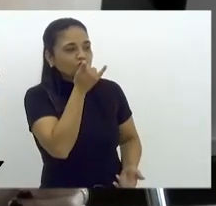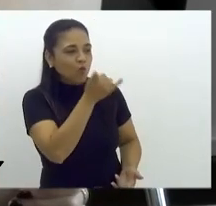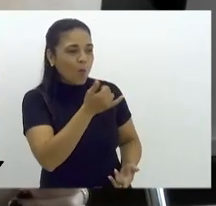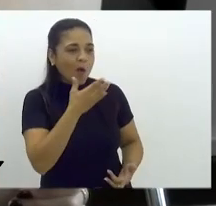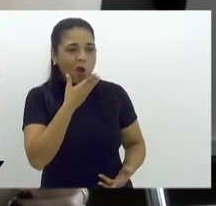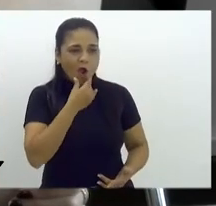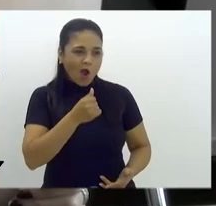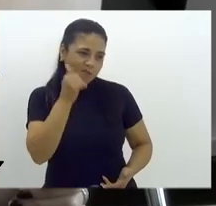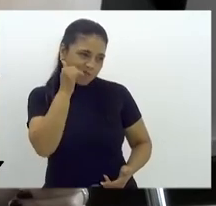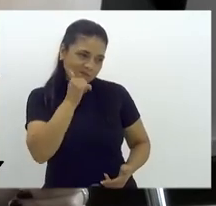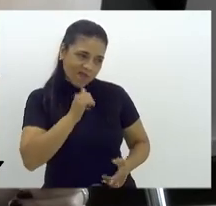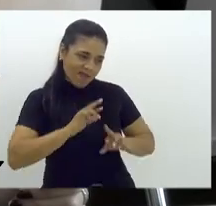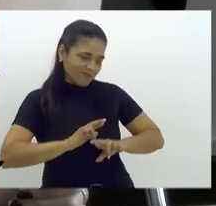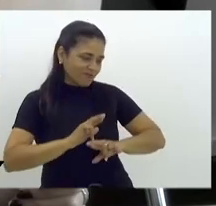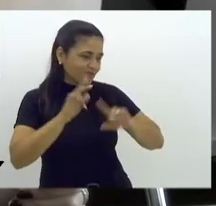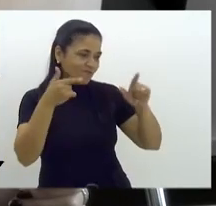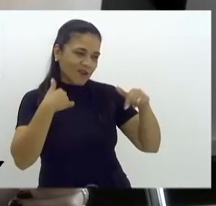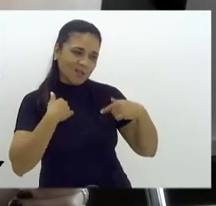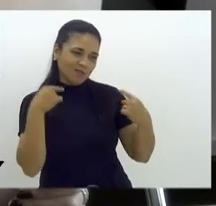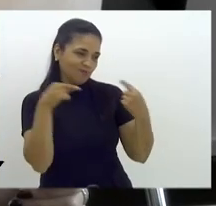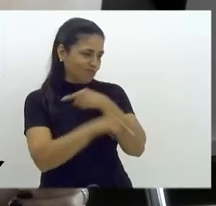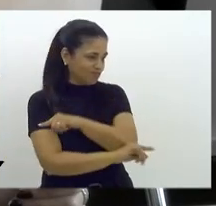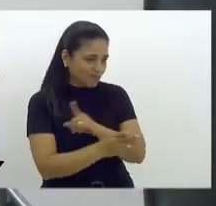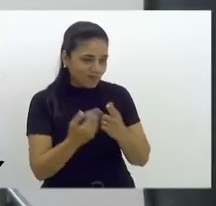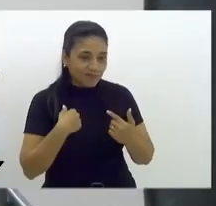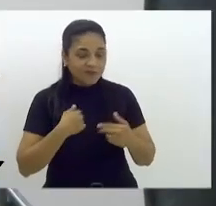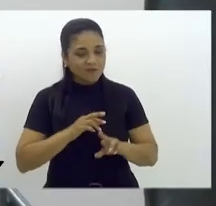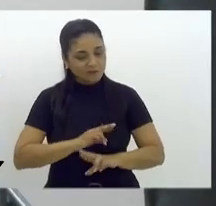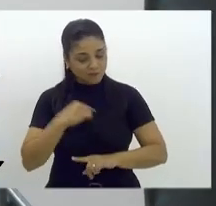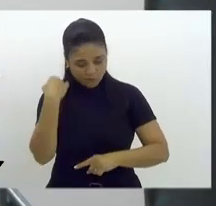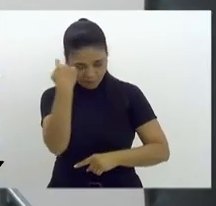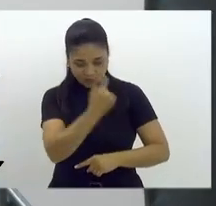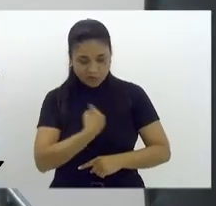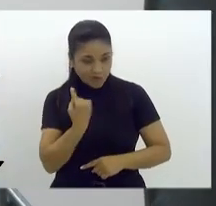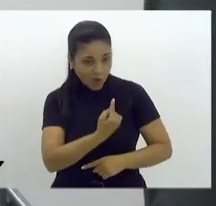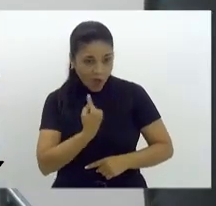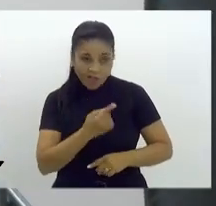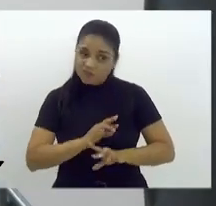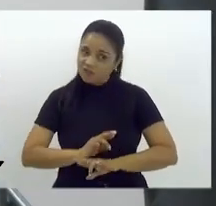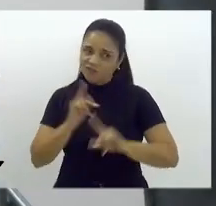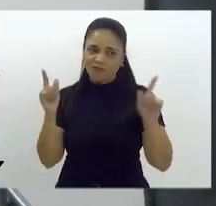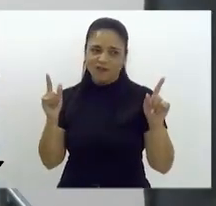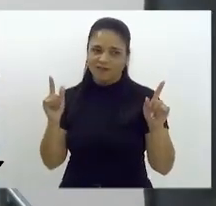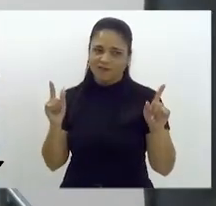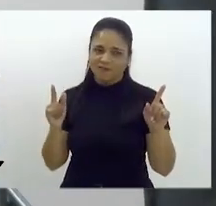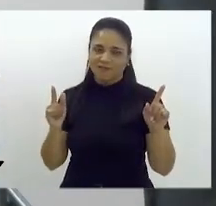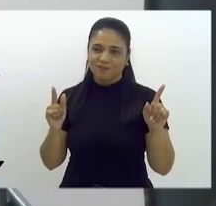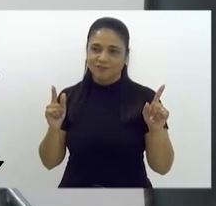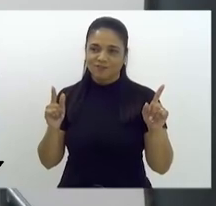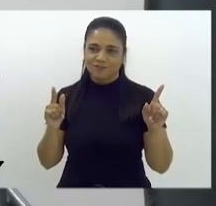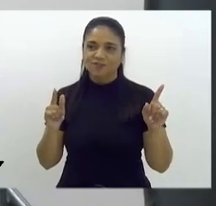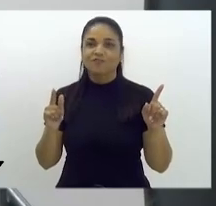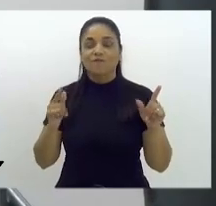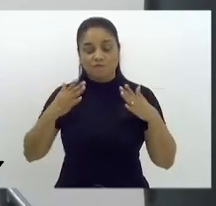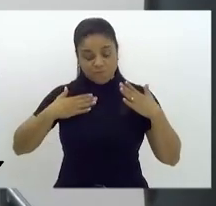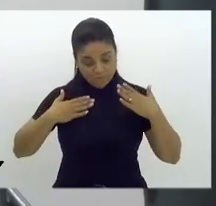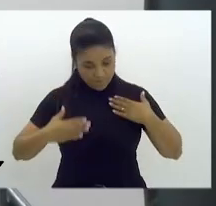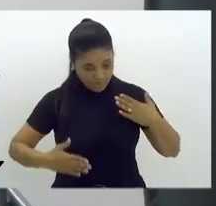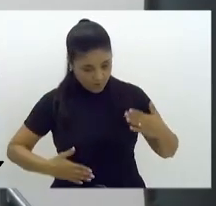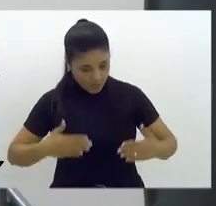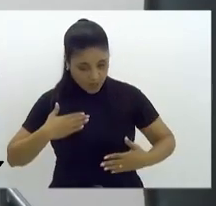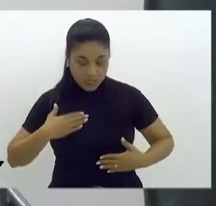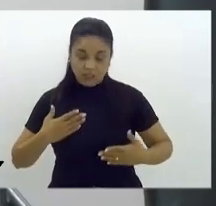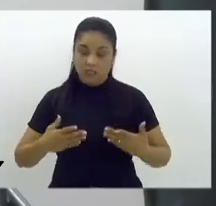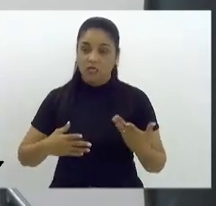a criação educação respeito é igual Mas nós somos diferentes só nós temos diferenças temos diferenças físicas o respeito